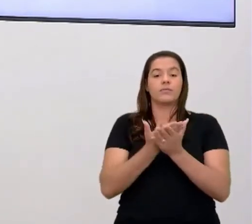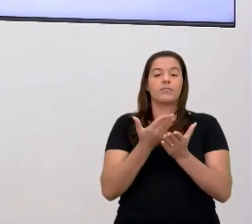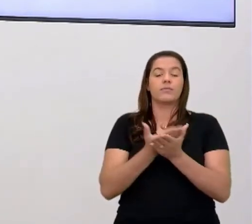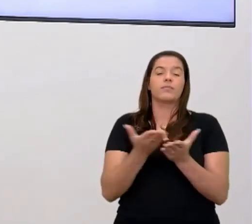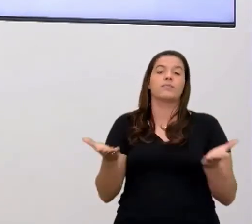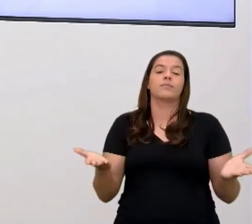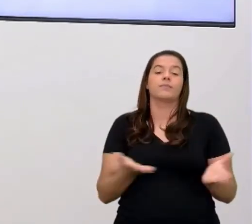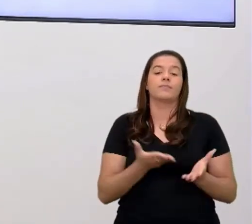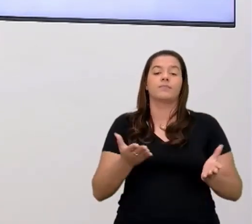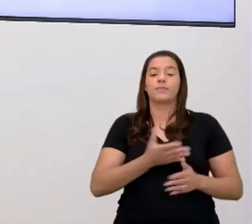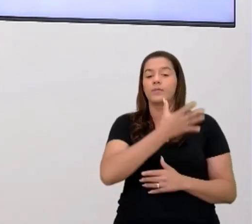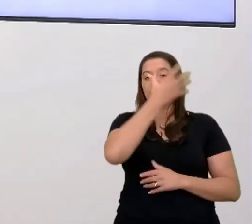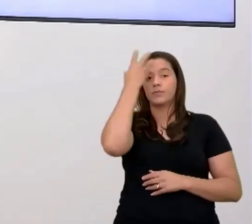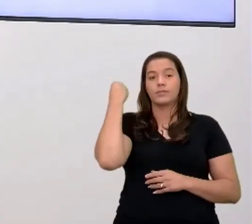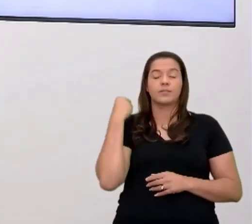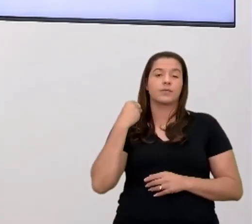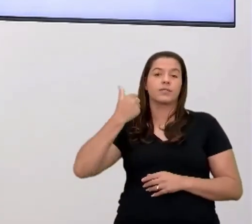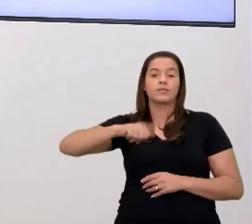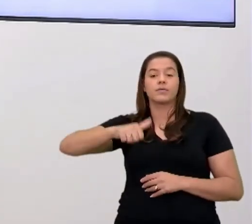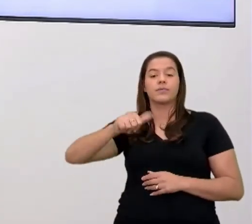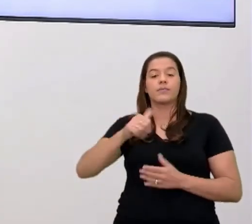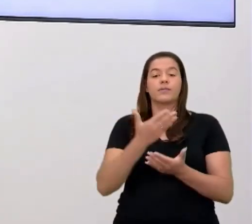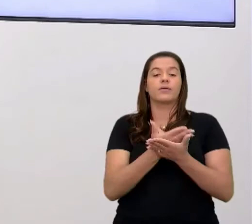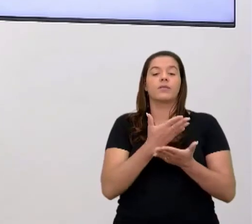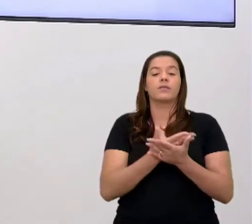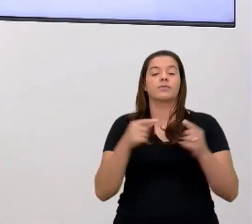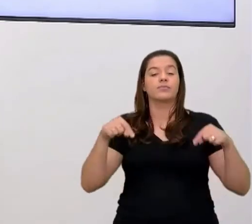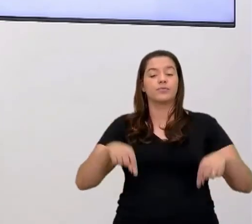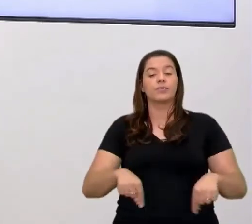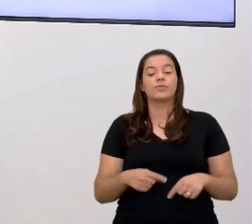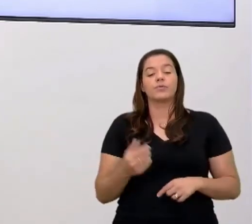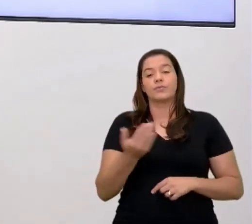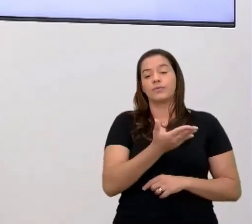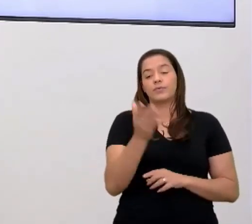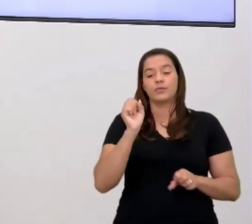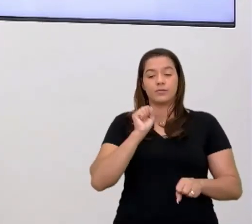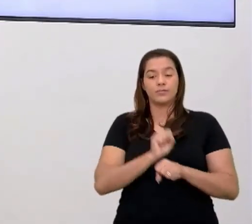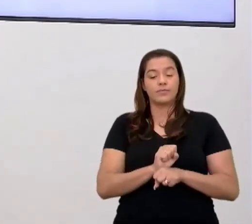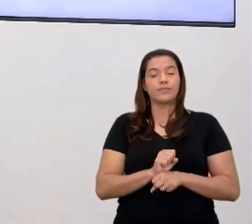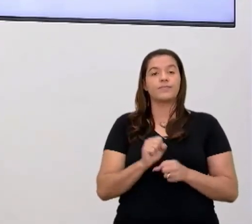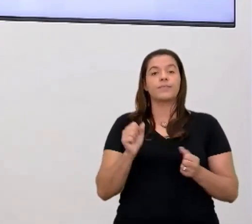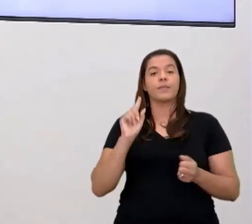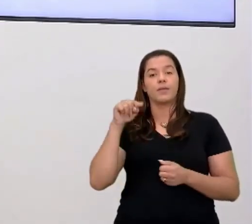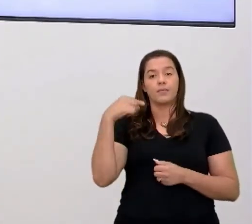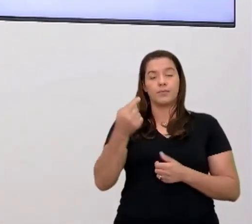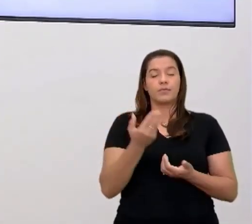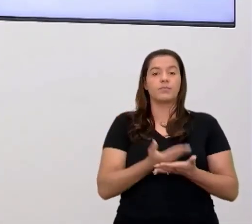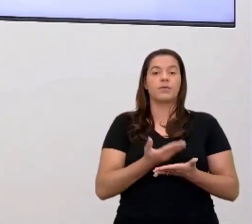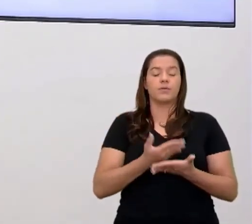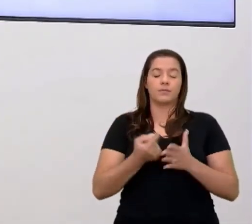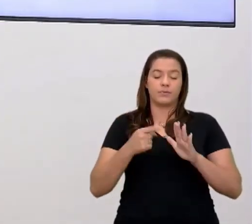nossa aula, não se esqueçam de avaliar a nossa aula e fique com a gente, porque na próxima aula a gente vai